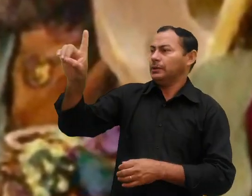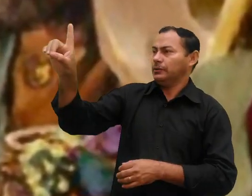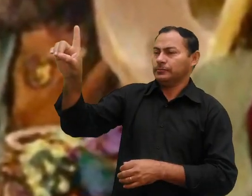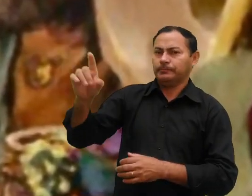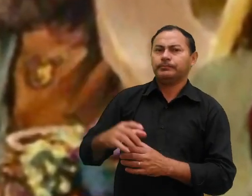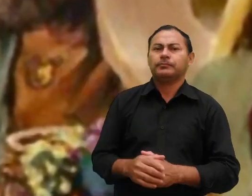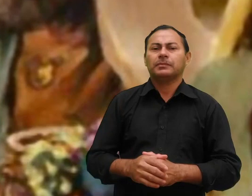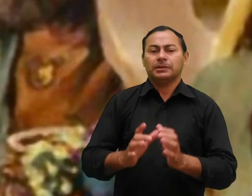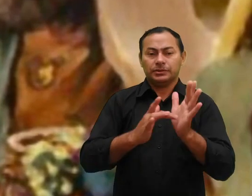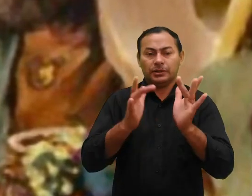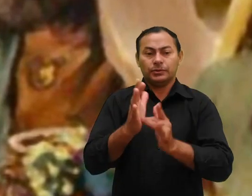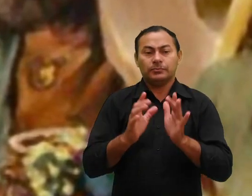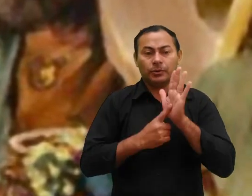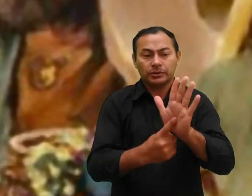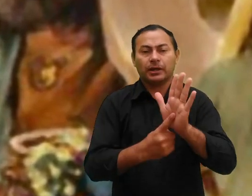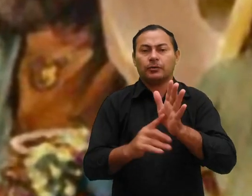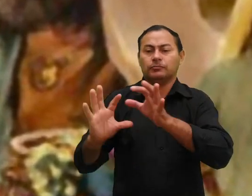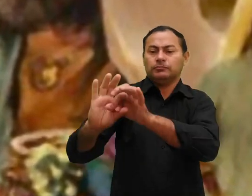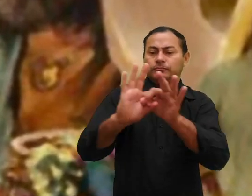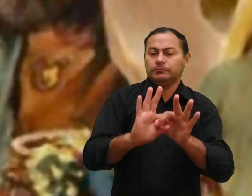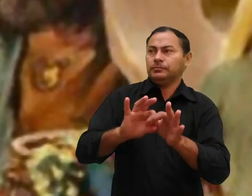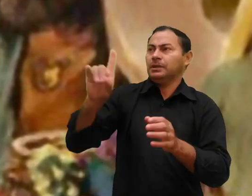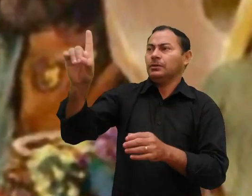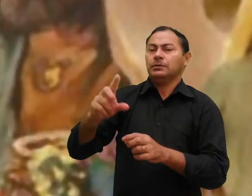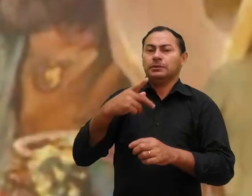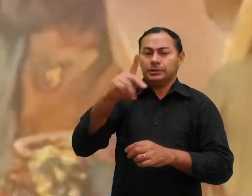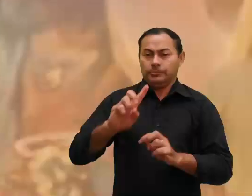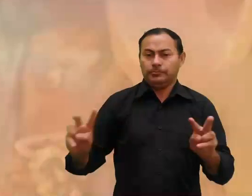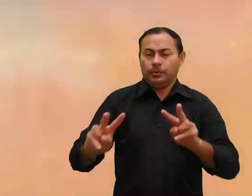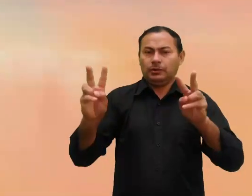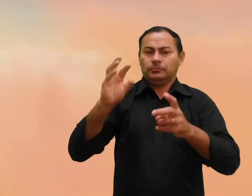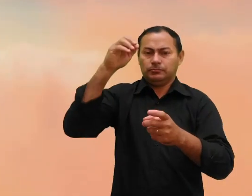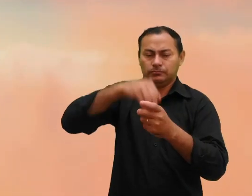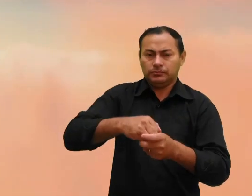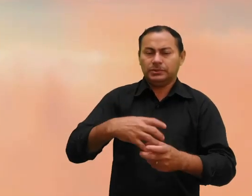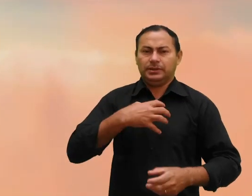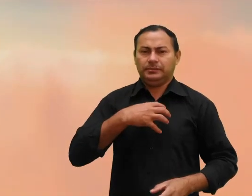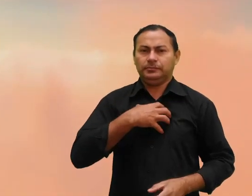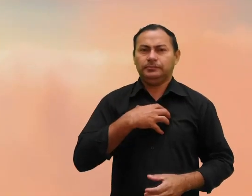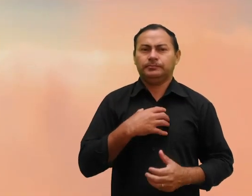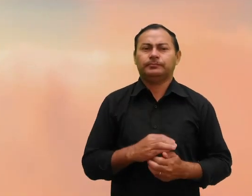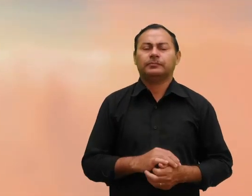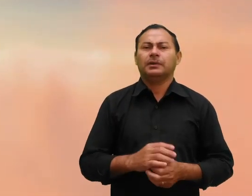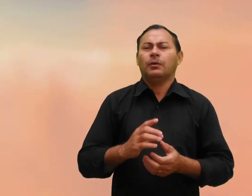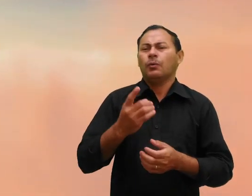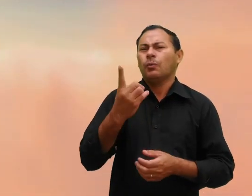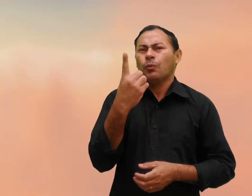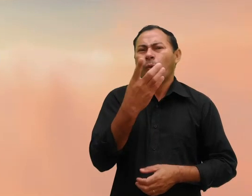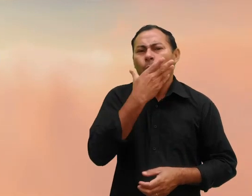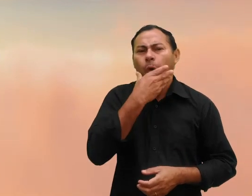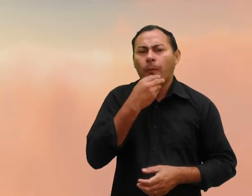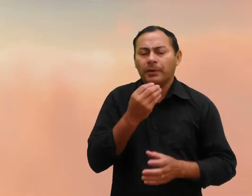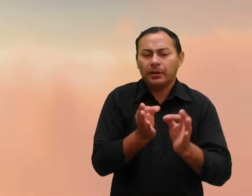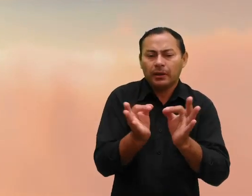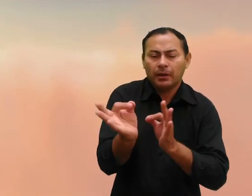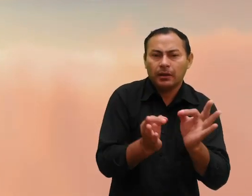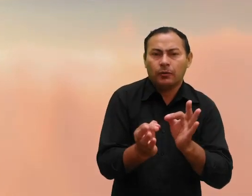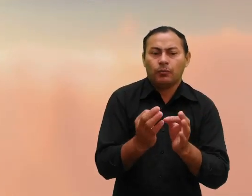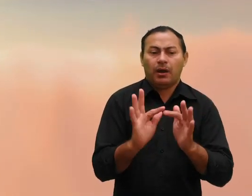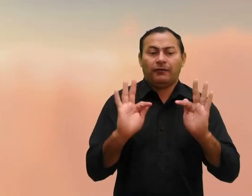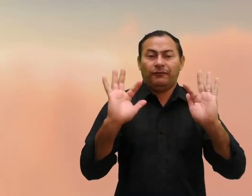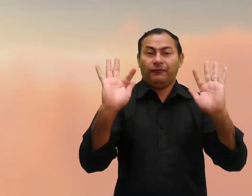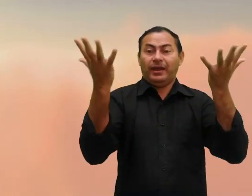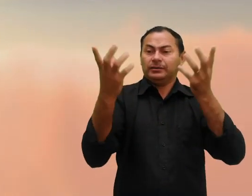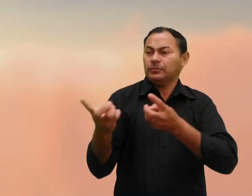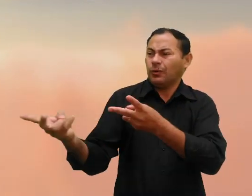Deus. Ele queria identificar a comunhão com Deus como um dos seus valores e colocou da seguinte forma: certo homem estava preparando um